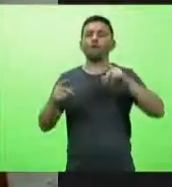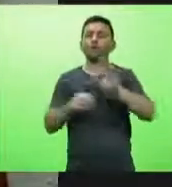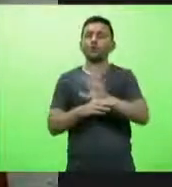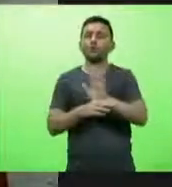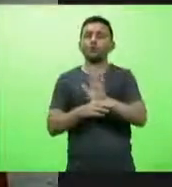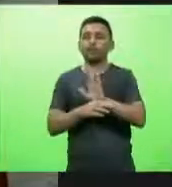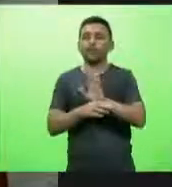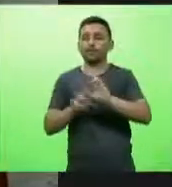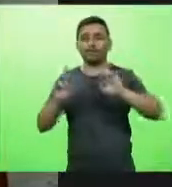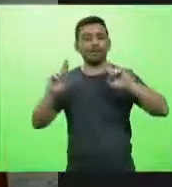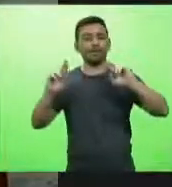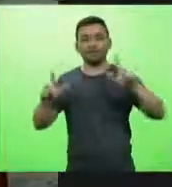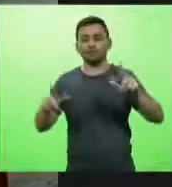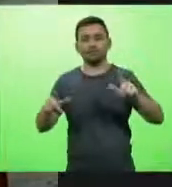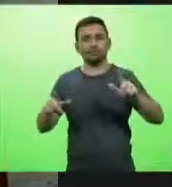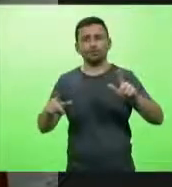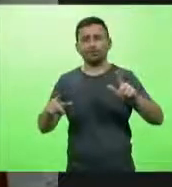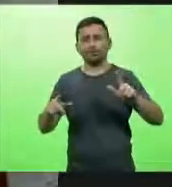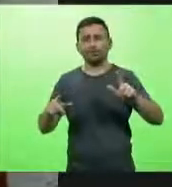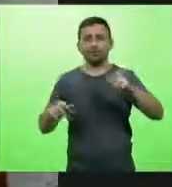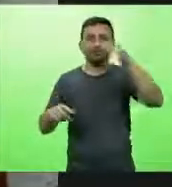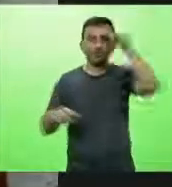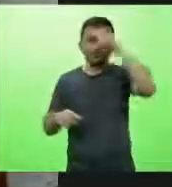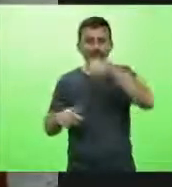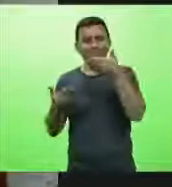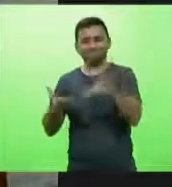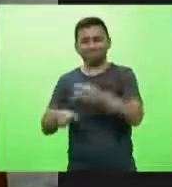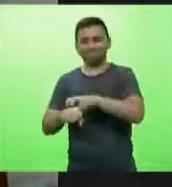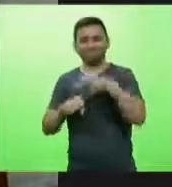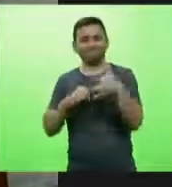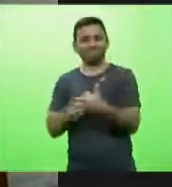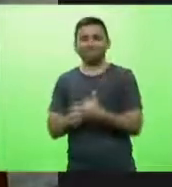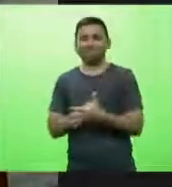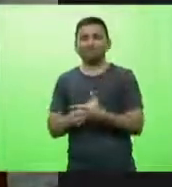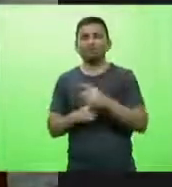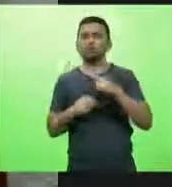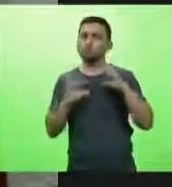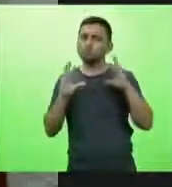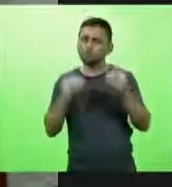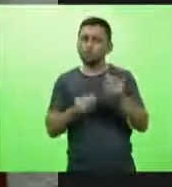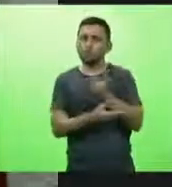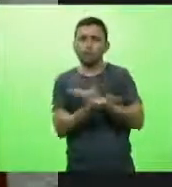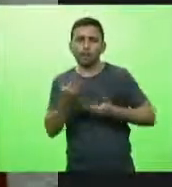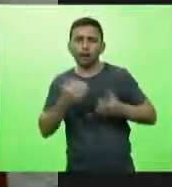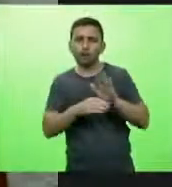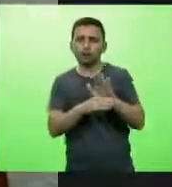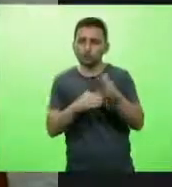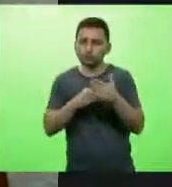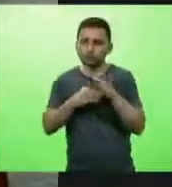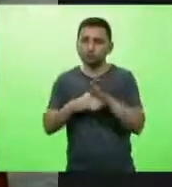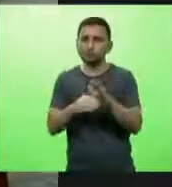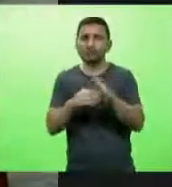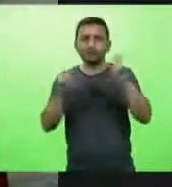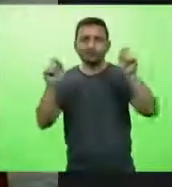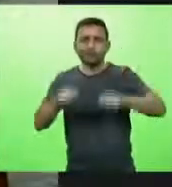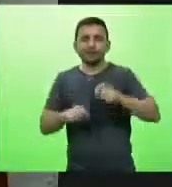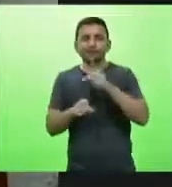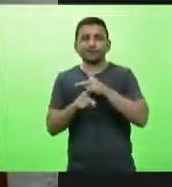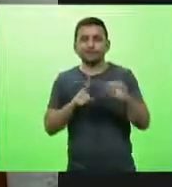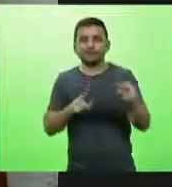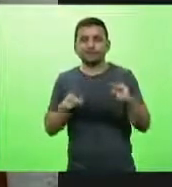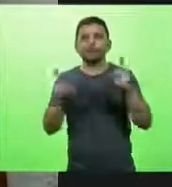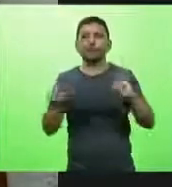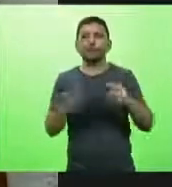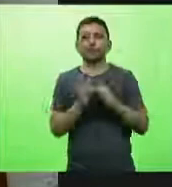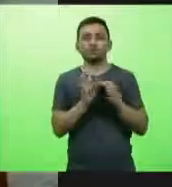esse maldito vírus. Então, cada um buscando dar a sua parcela de cooperação, nós venceremos. Mas, já dizia Jesus,